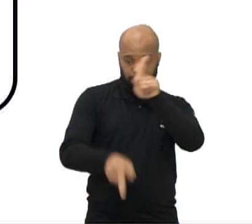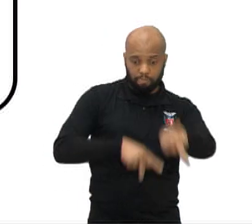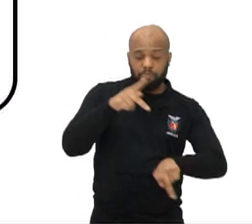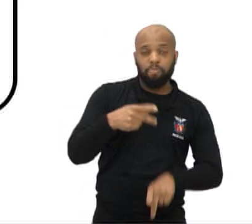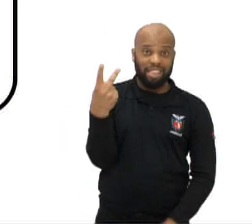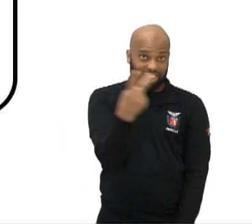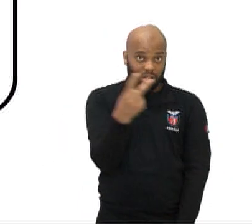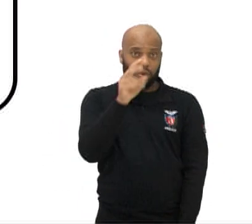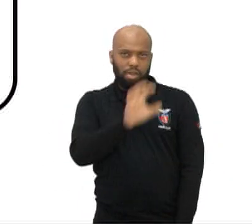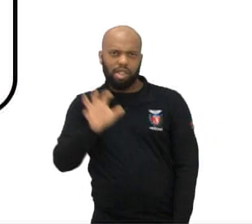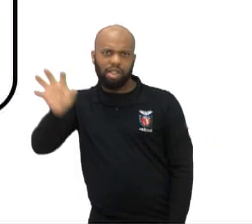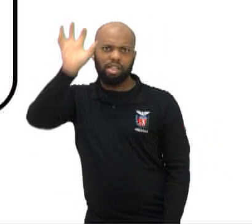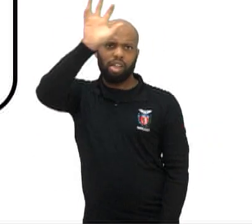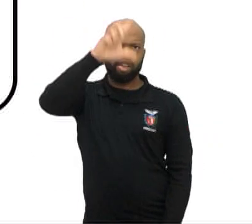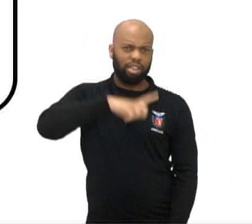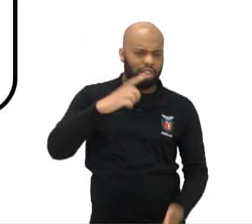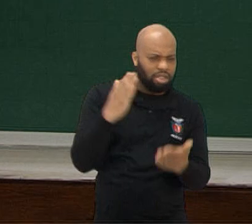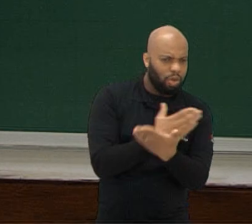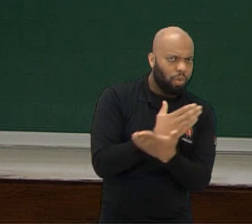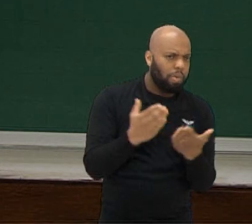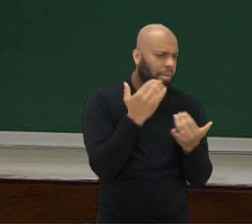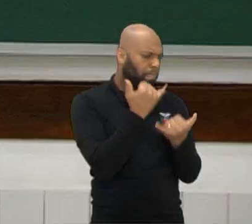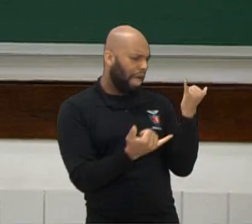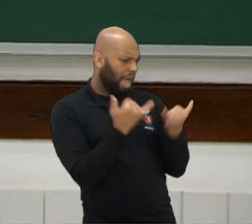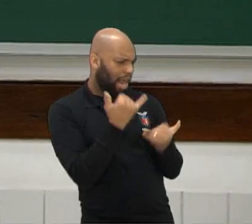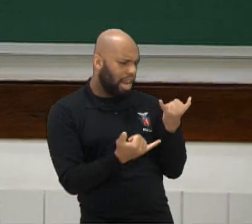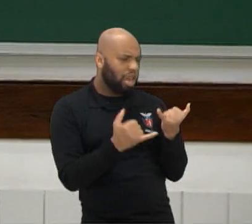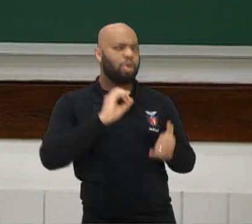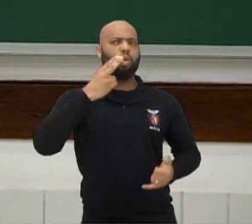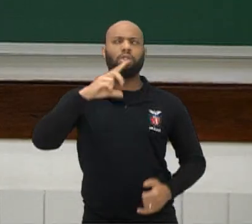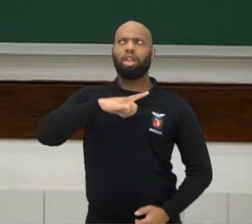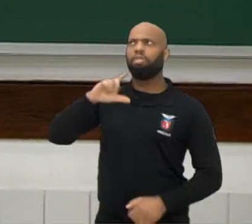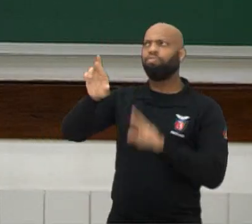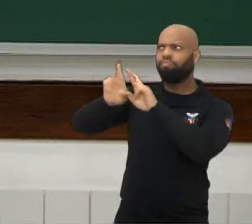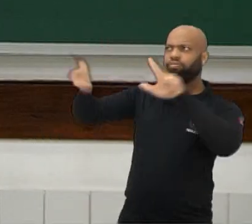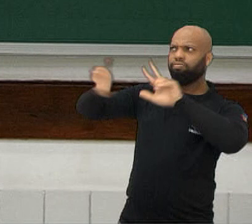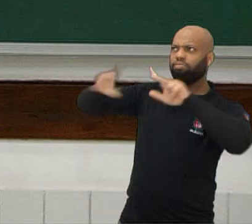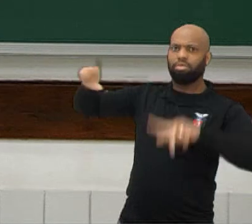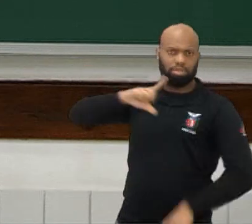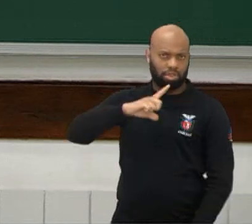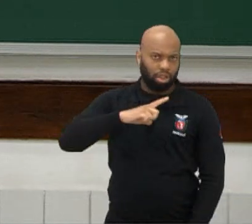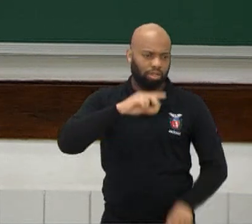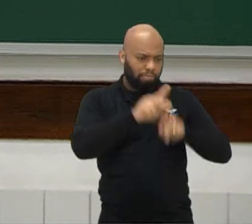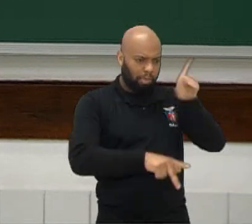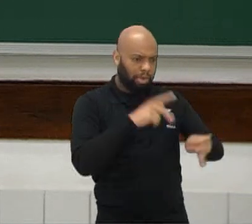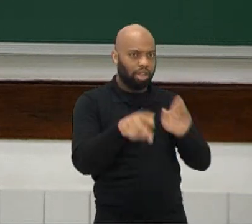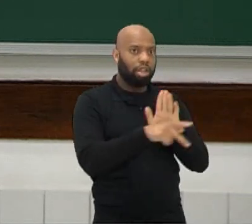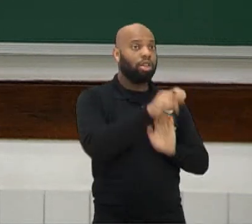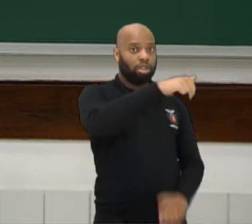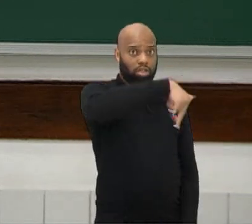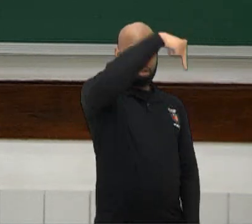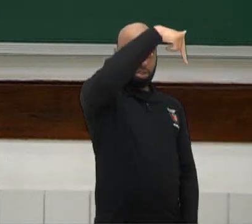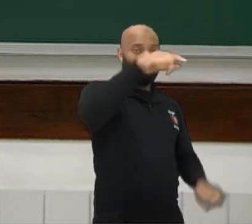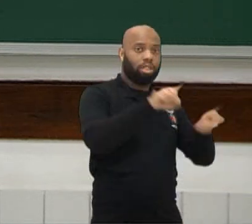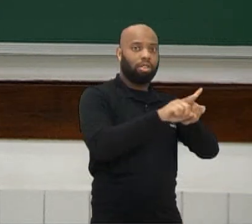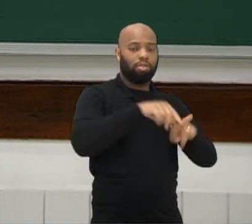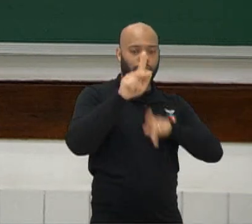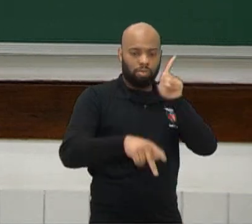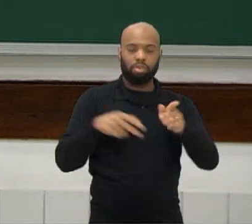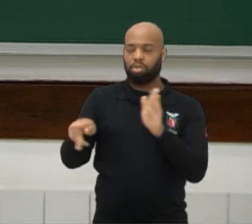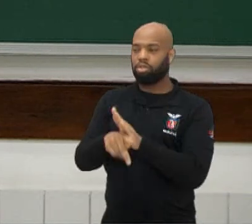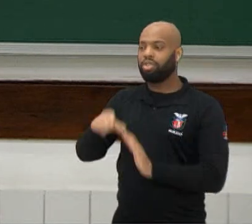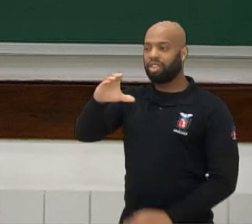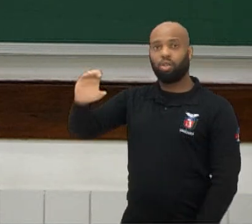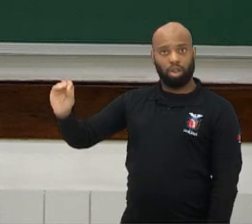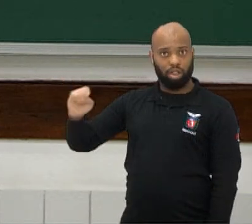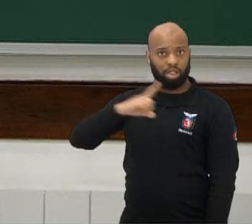regiões. Existe alguma semelhança ou alguma diferença entre população da região norte e população da